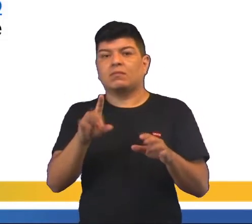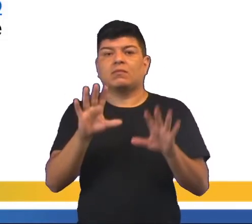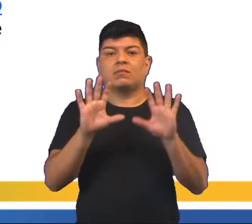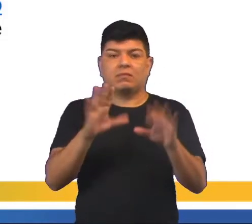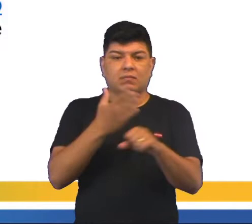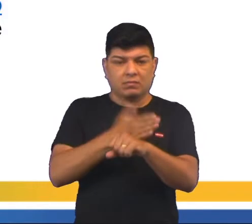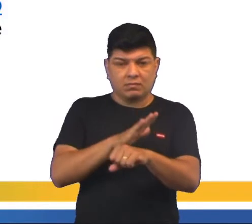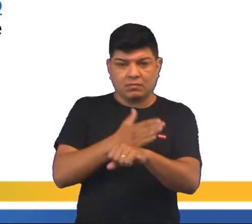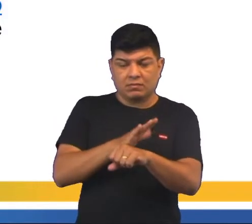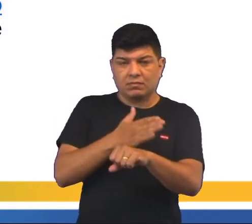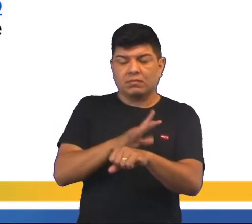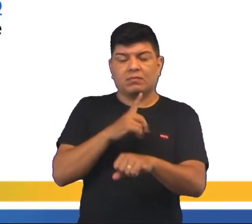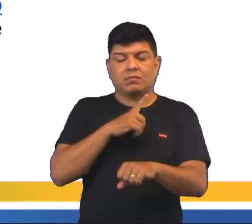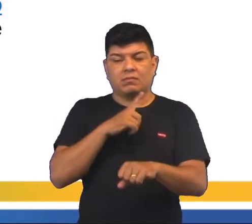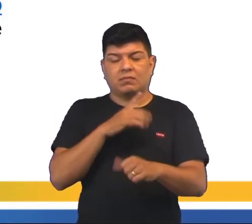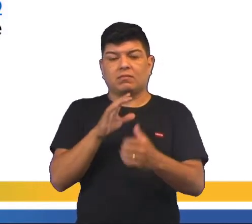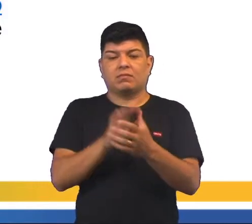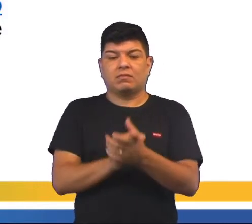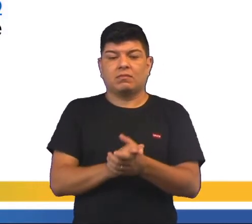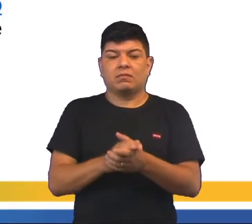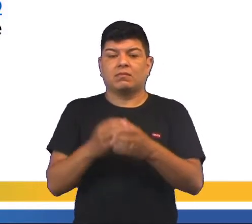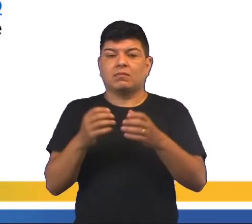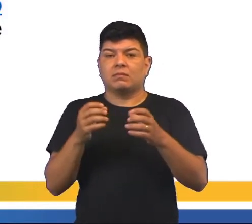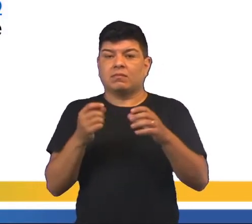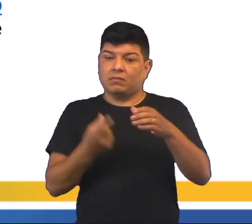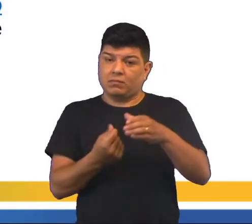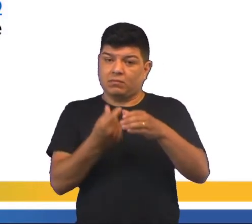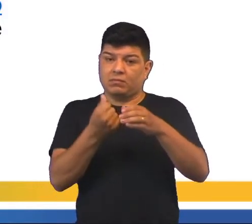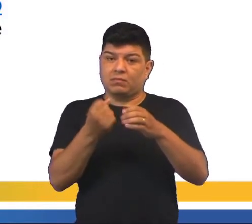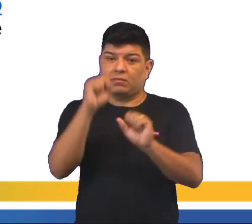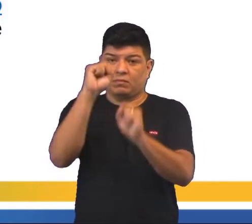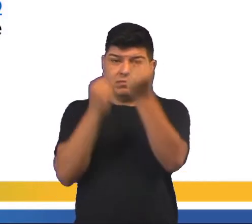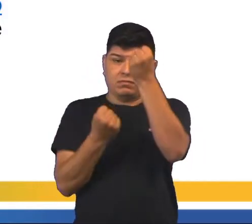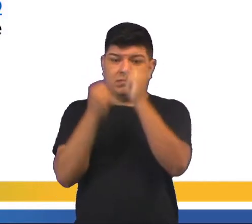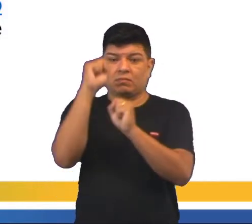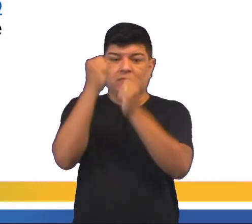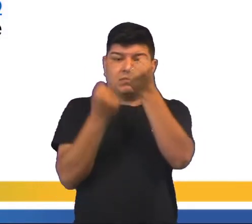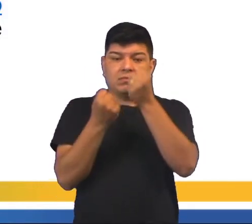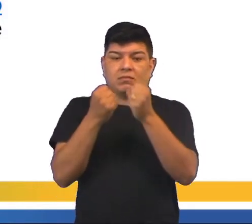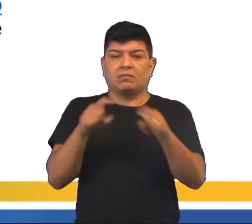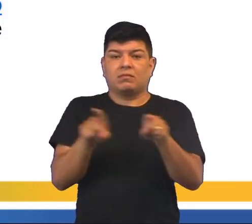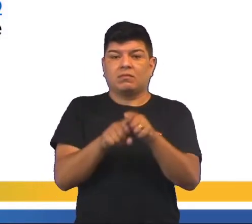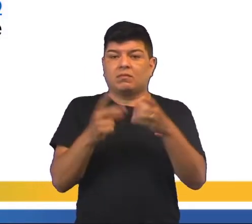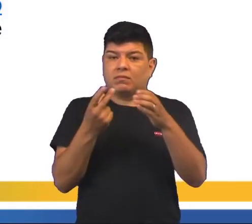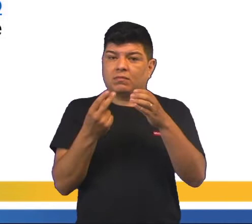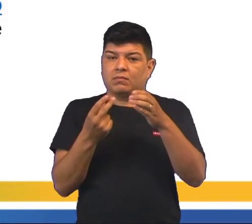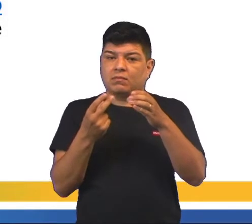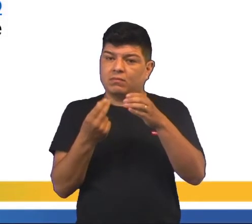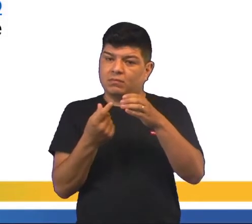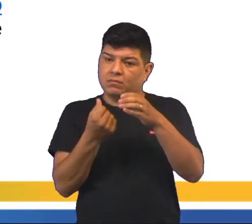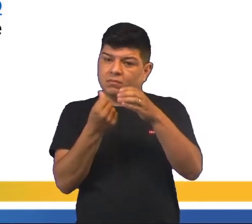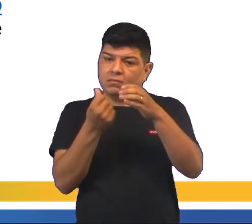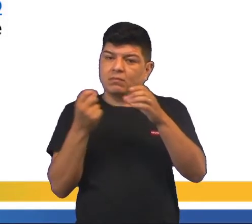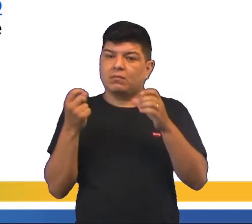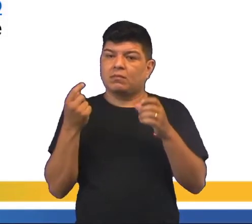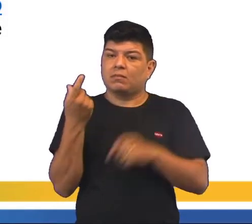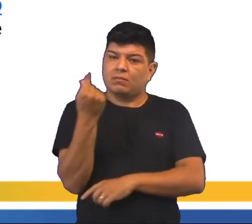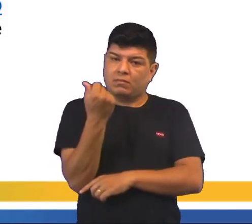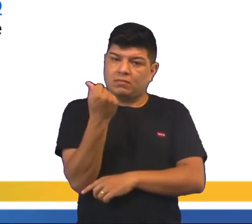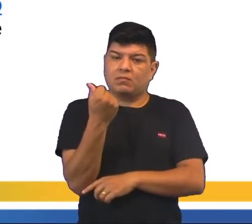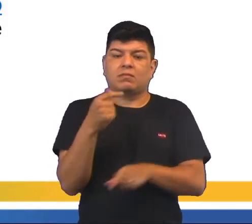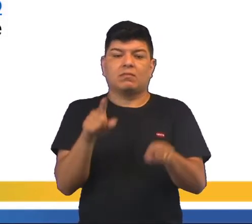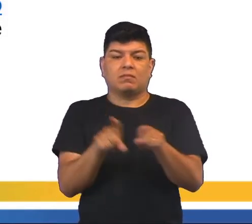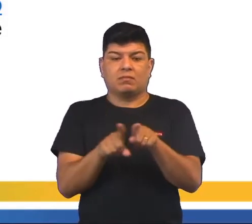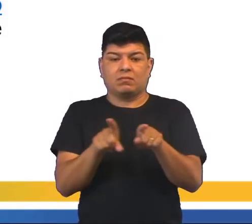as práticas mercantilistas. O capitalismo industrial, né, ou industrialismo, e o capitalismo financeiro ou monopolista.